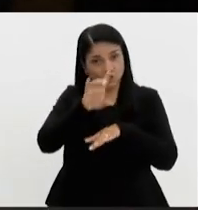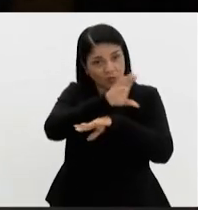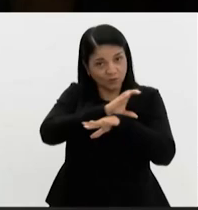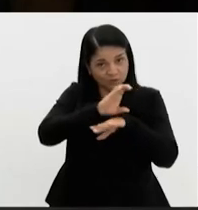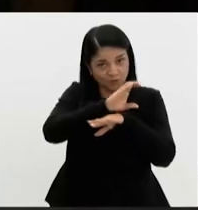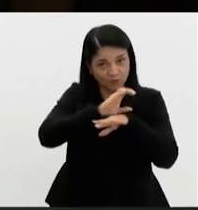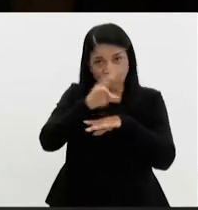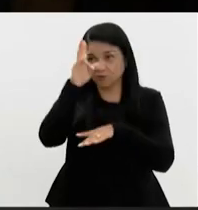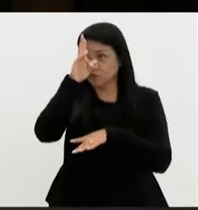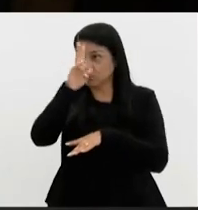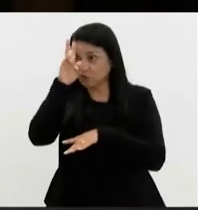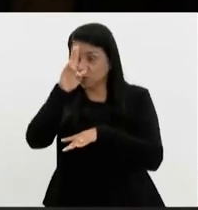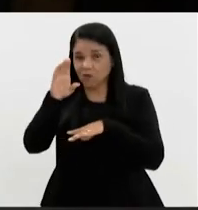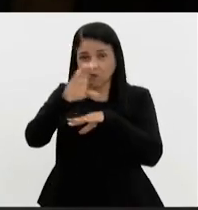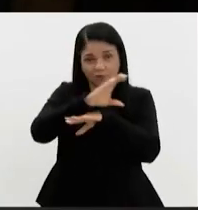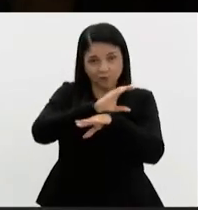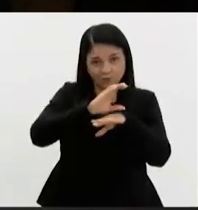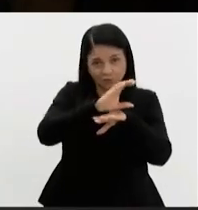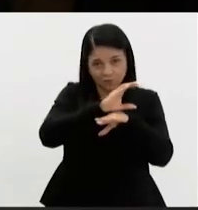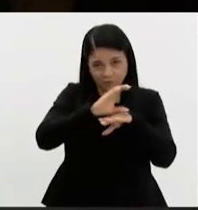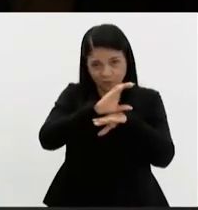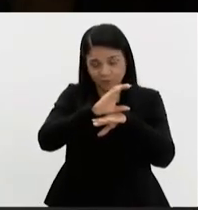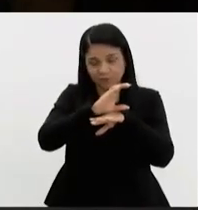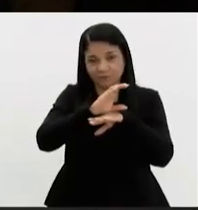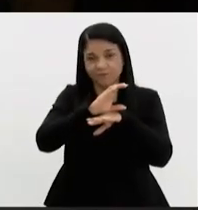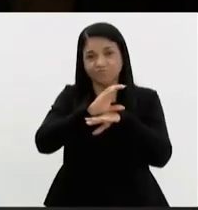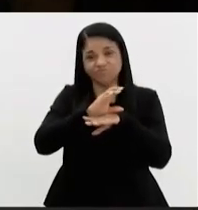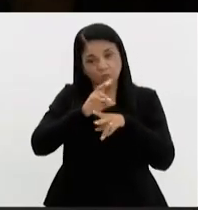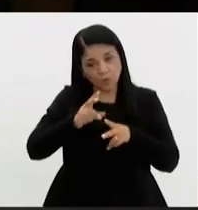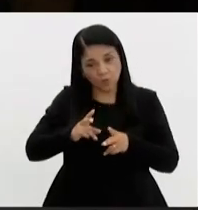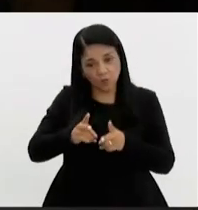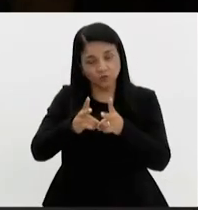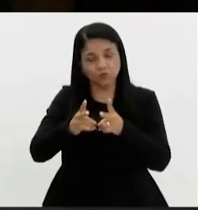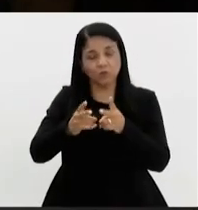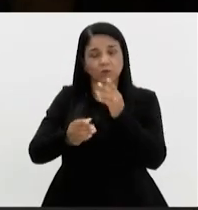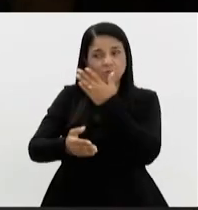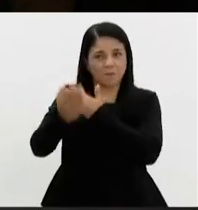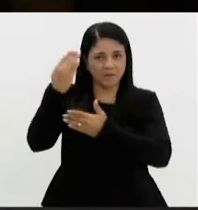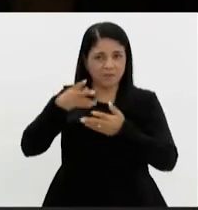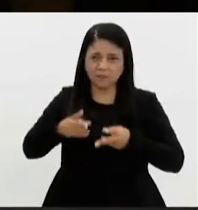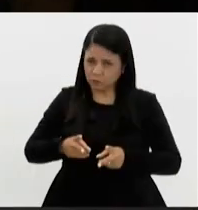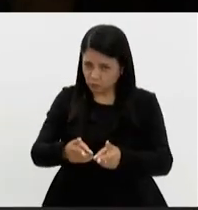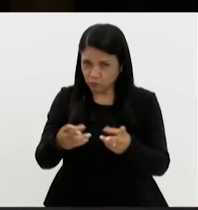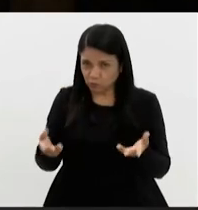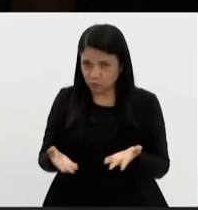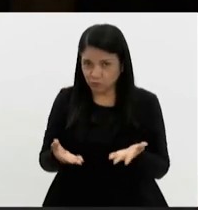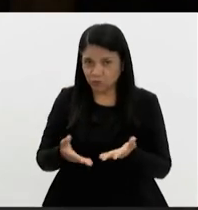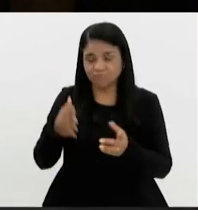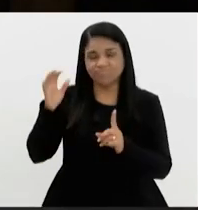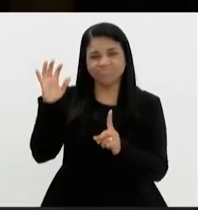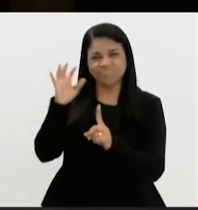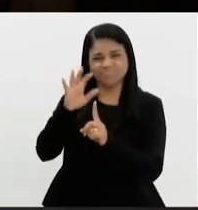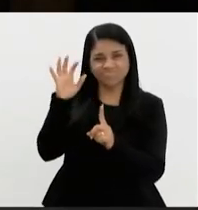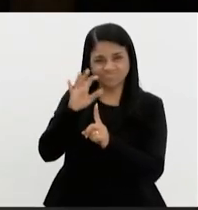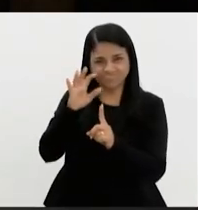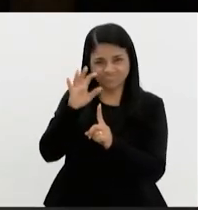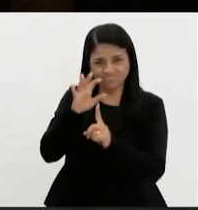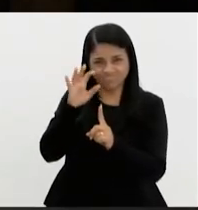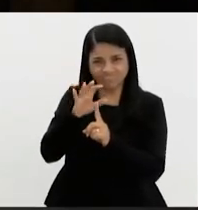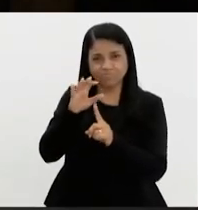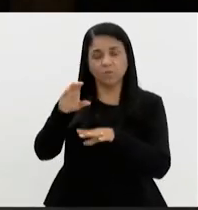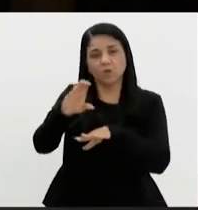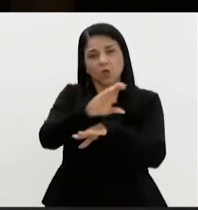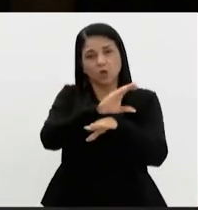história constitucional foi e continua sendo fortemente influenciada pela